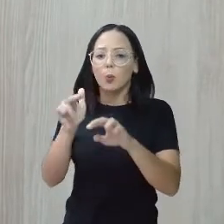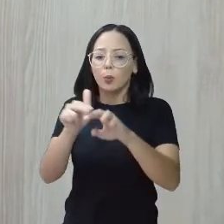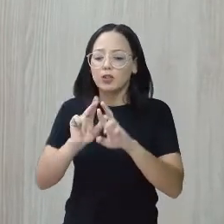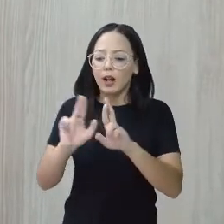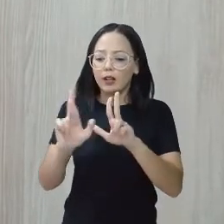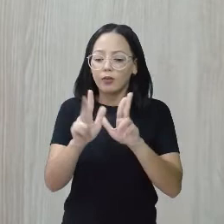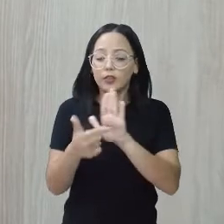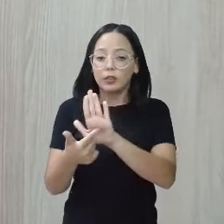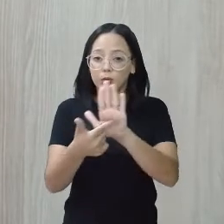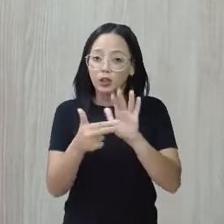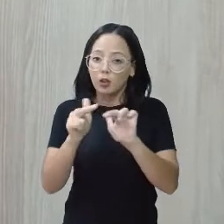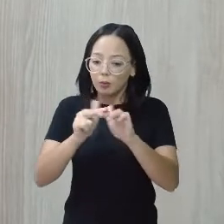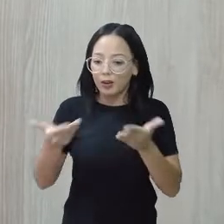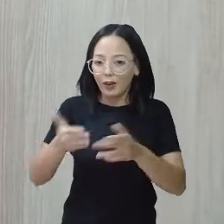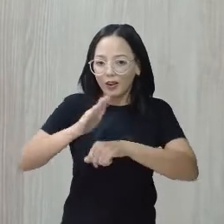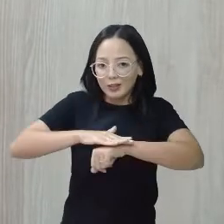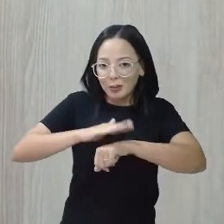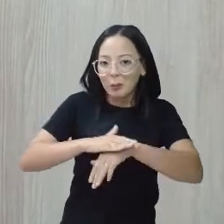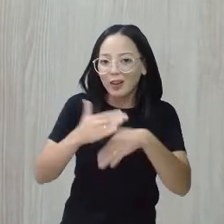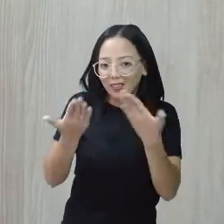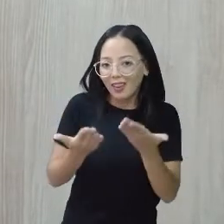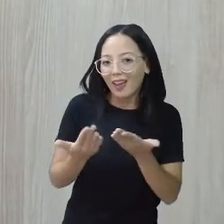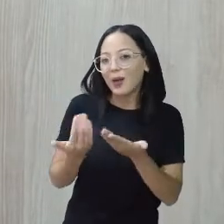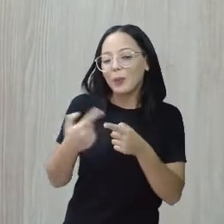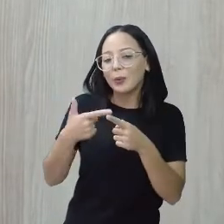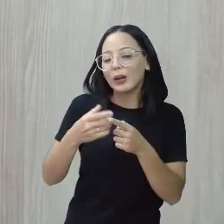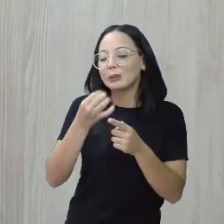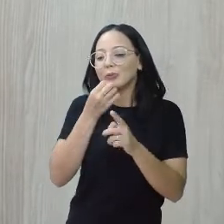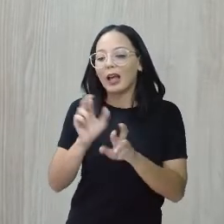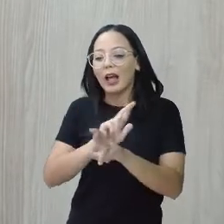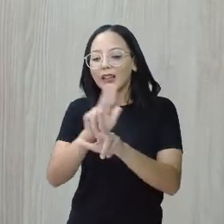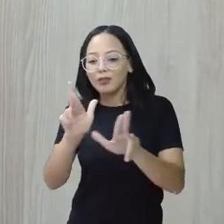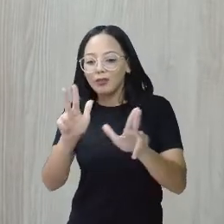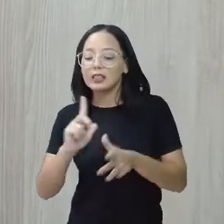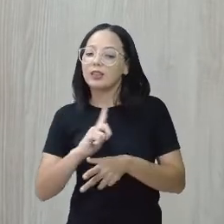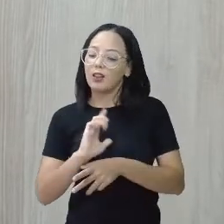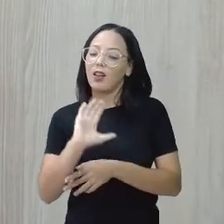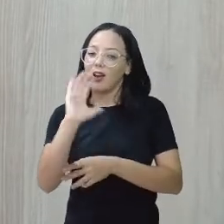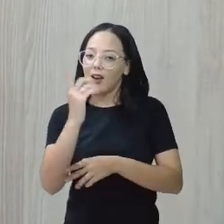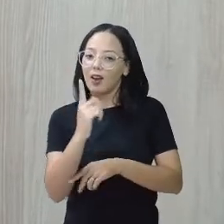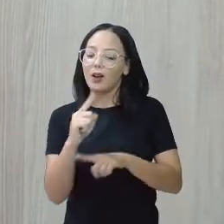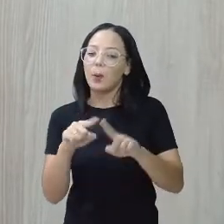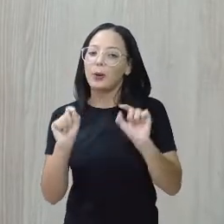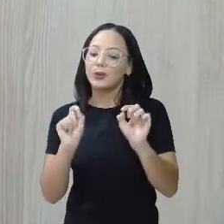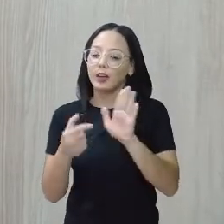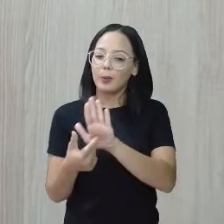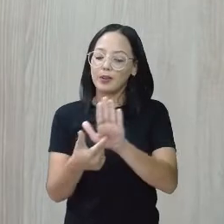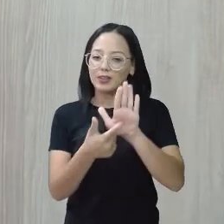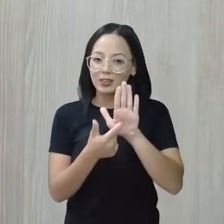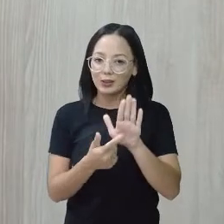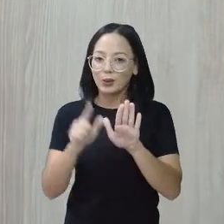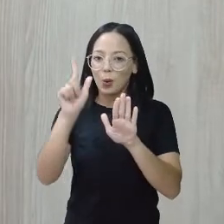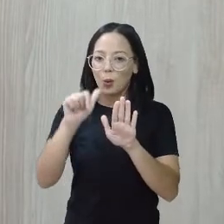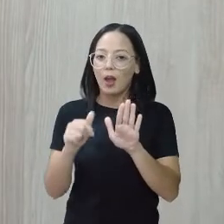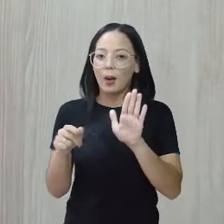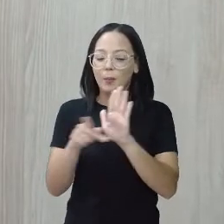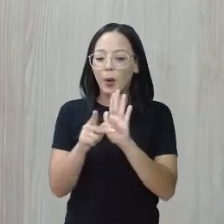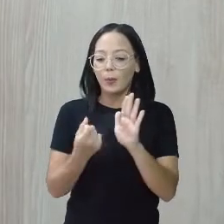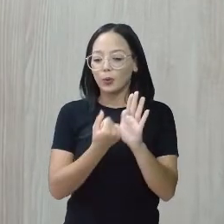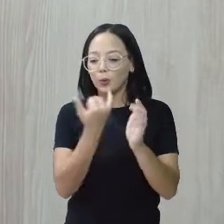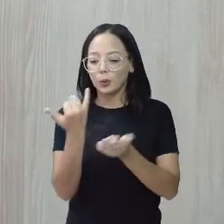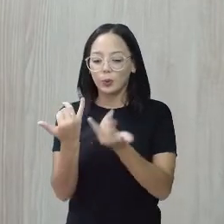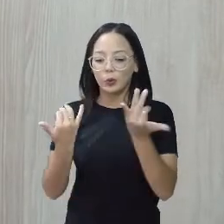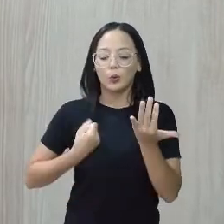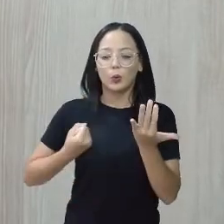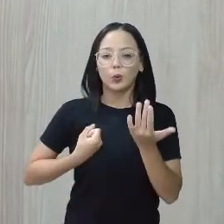são mostradas exatamente nesse momento, né? As diferenças existem e elas E essa representação de números, de